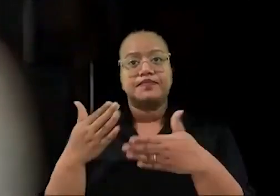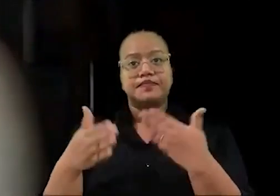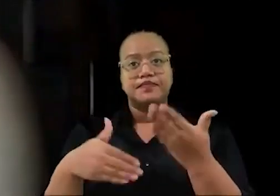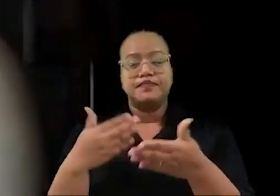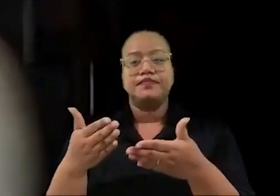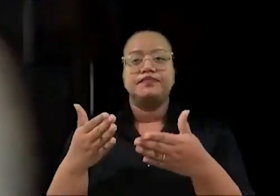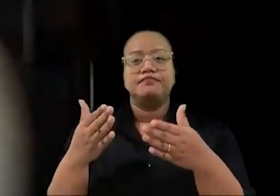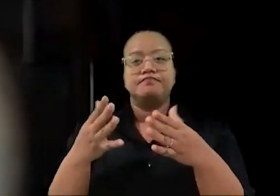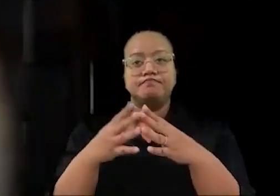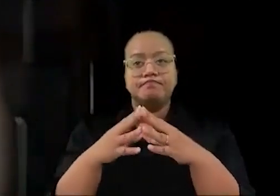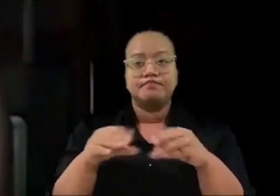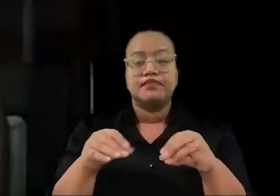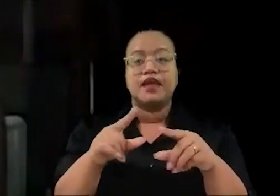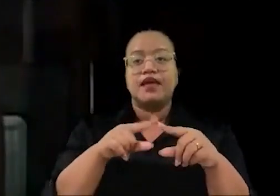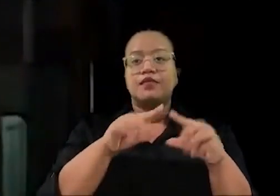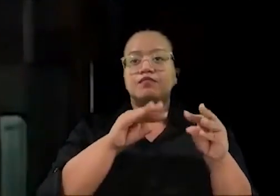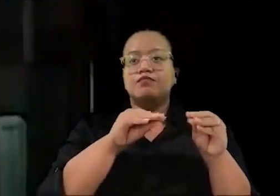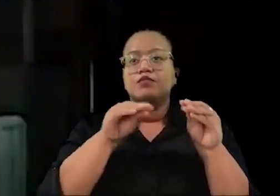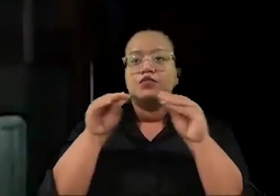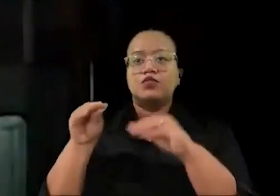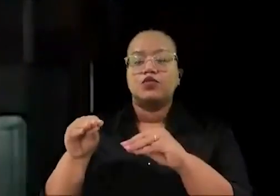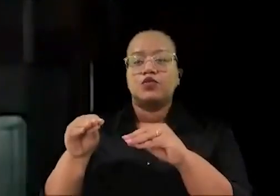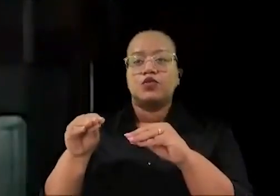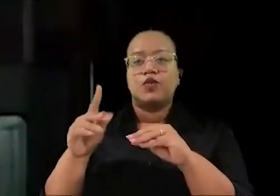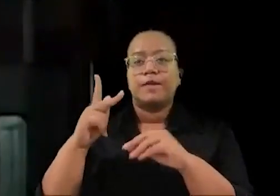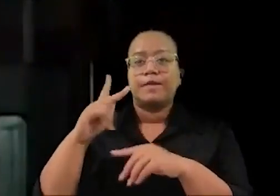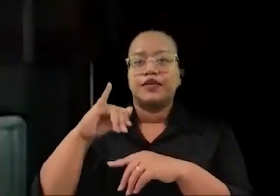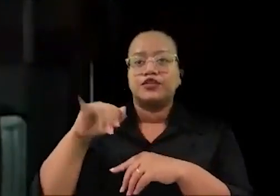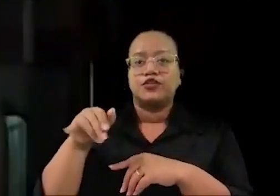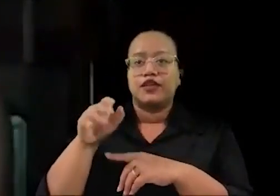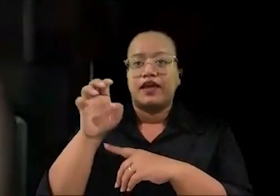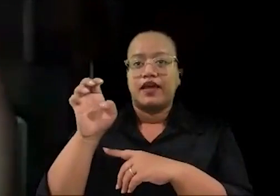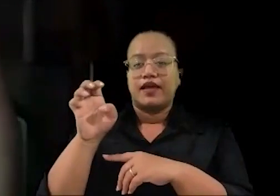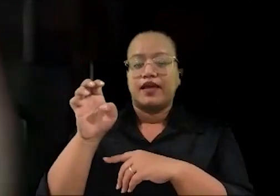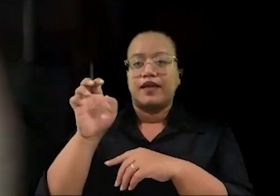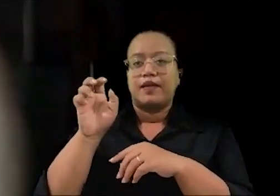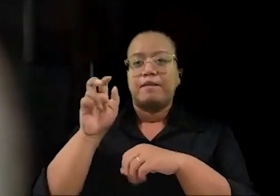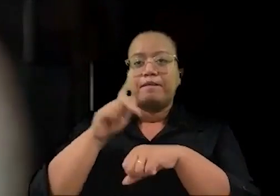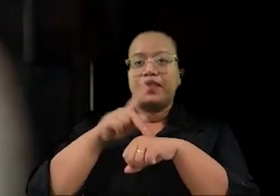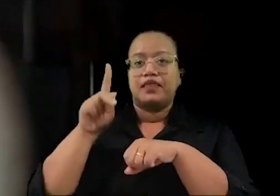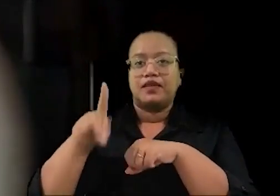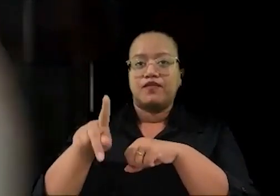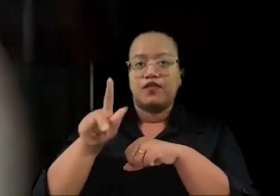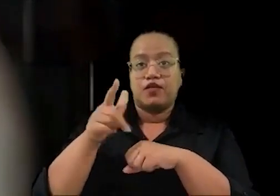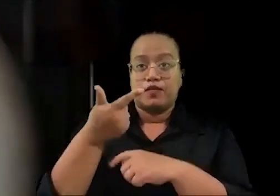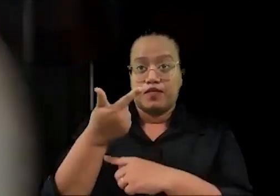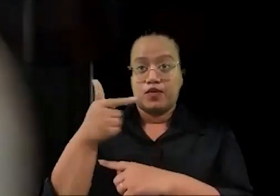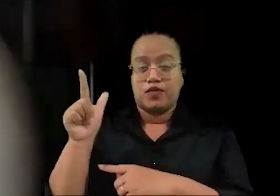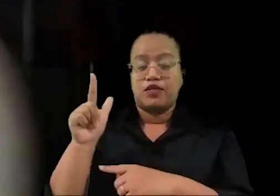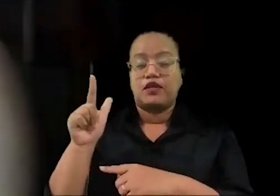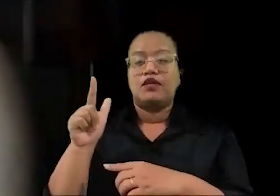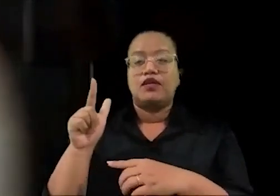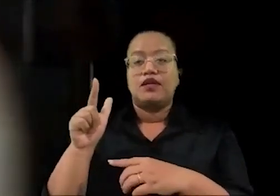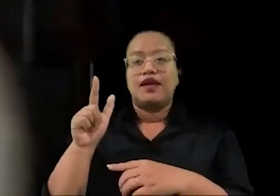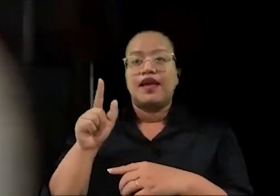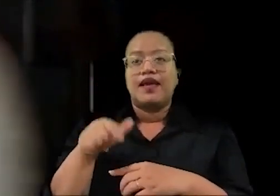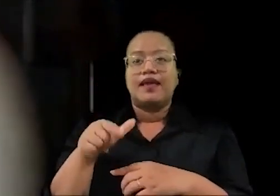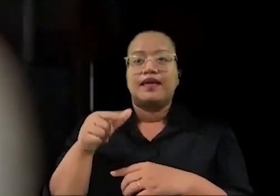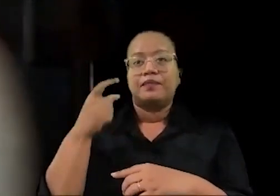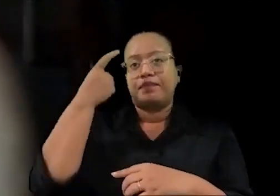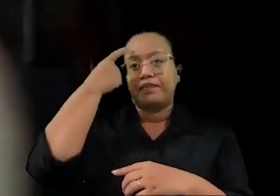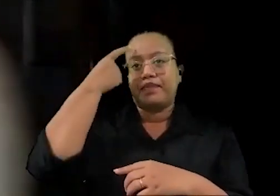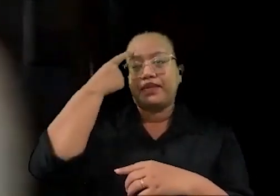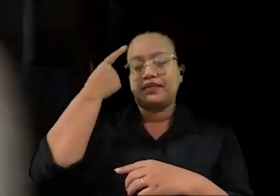PJE na, na esperança de melhorias mais